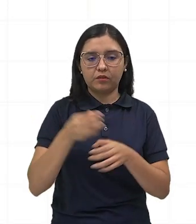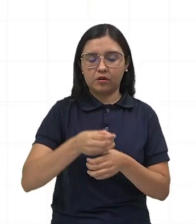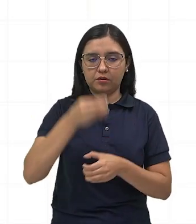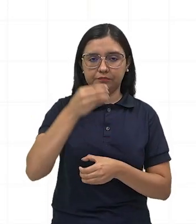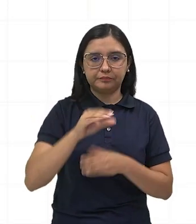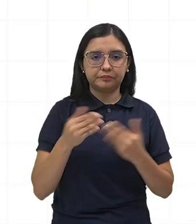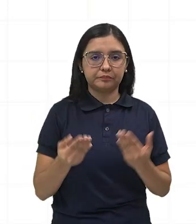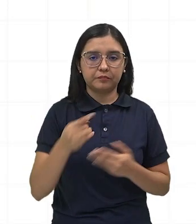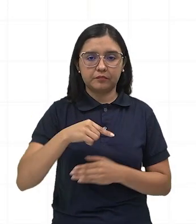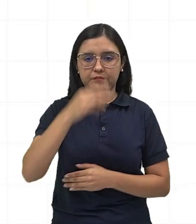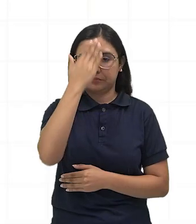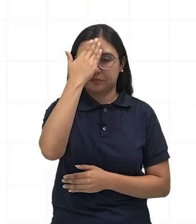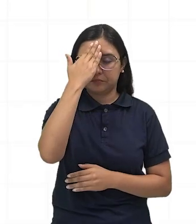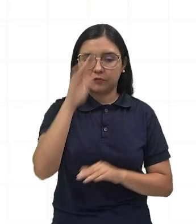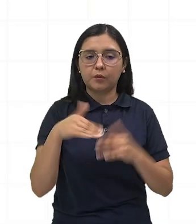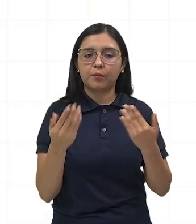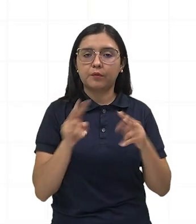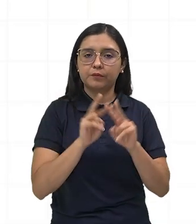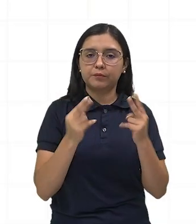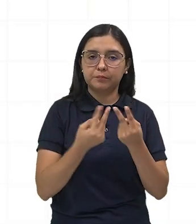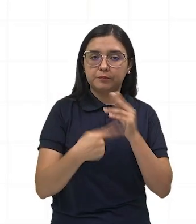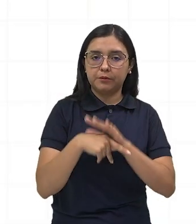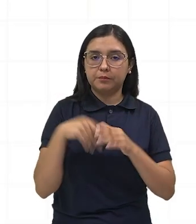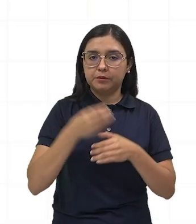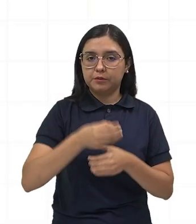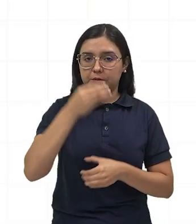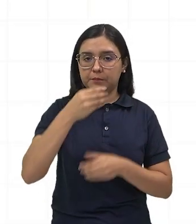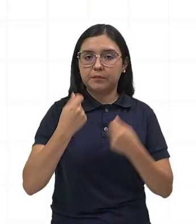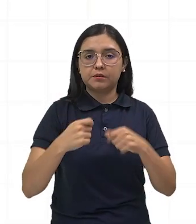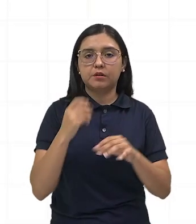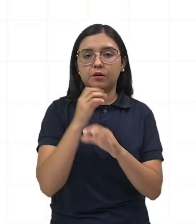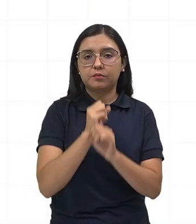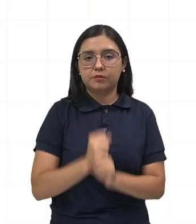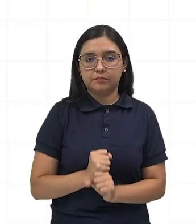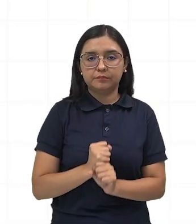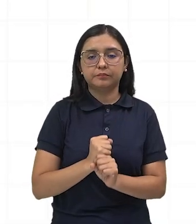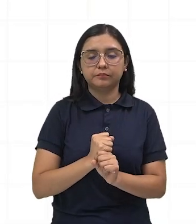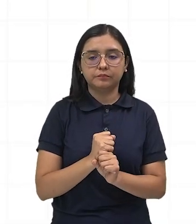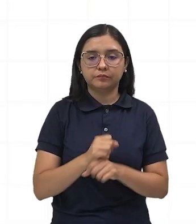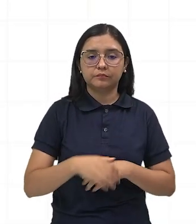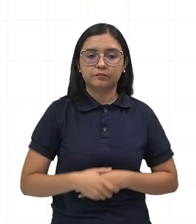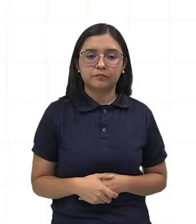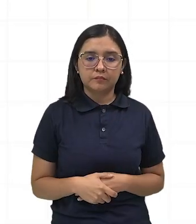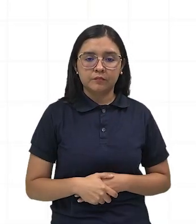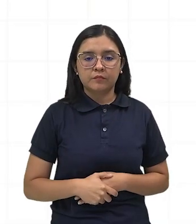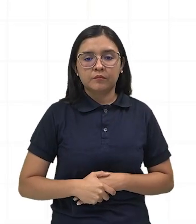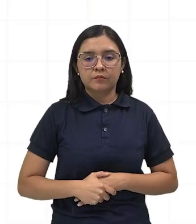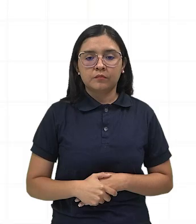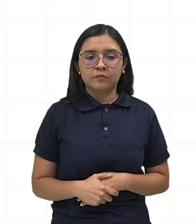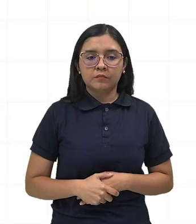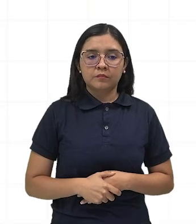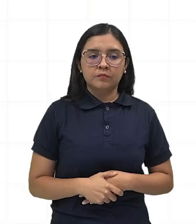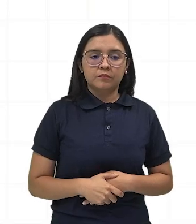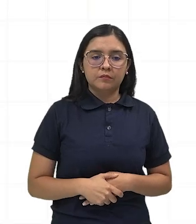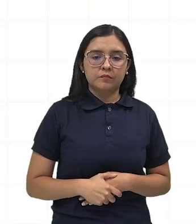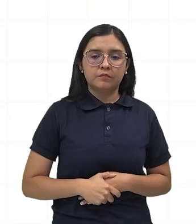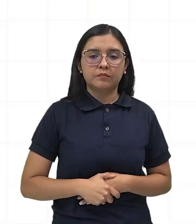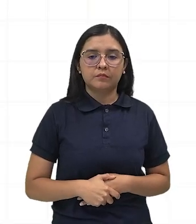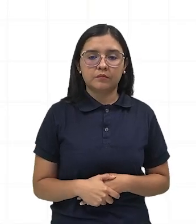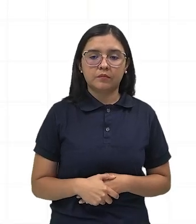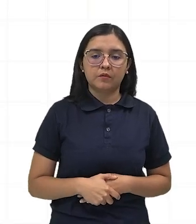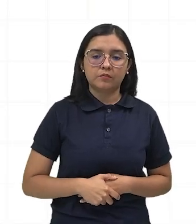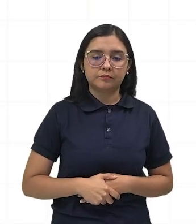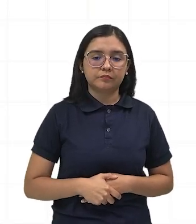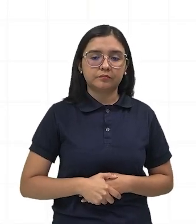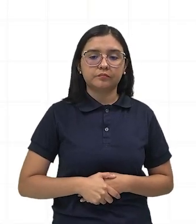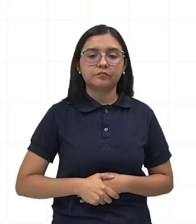Então, para você saber o volume de um cilindro, precisamos calcular, ó, o produto entre a área